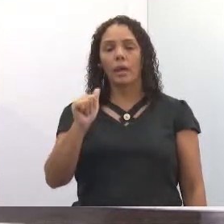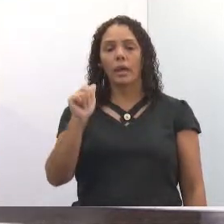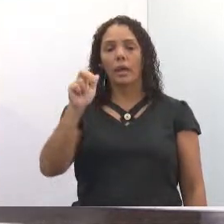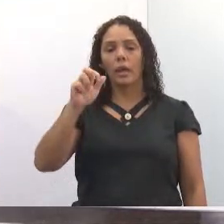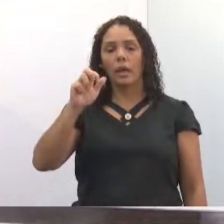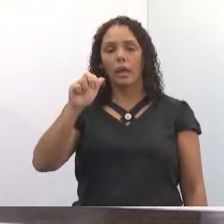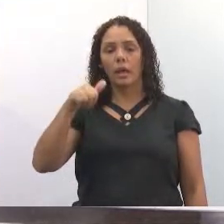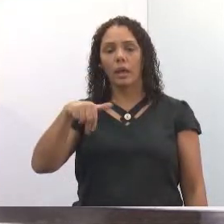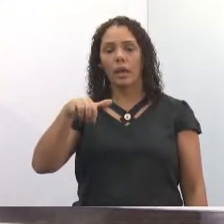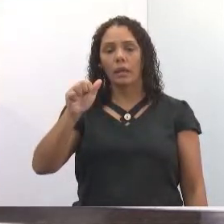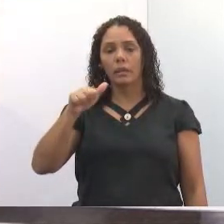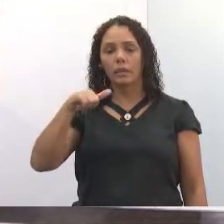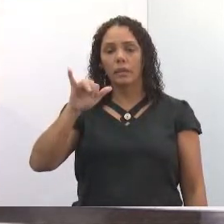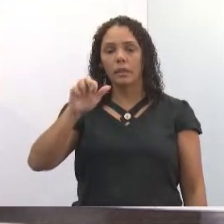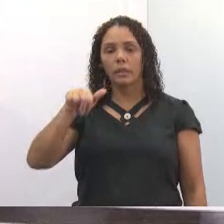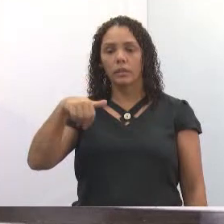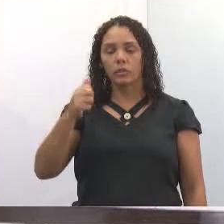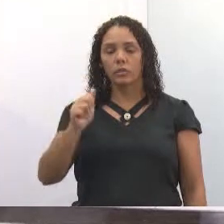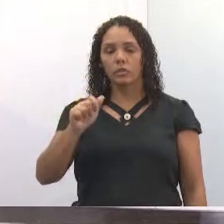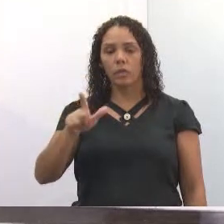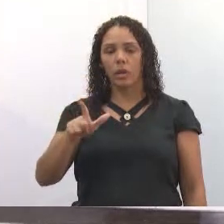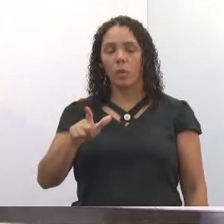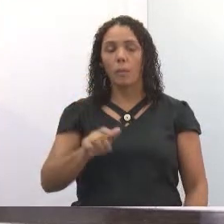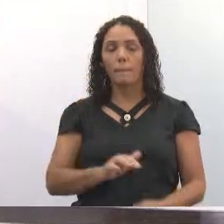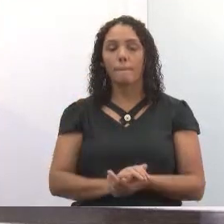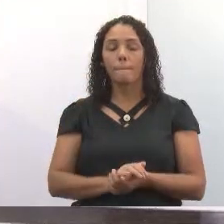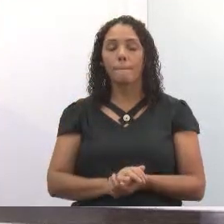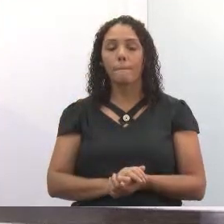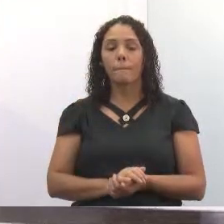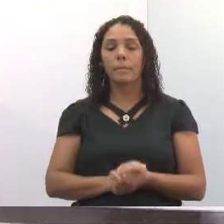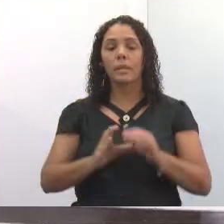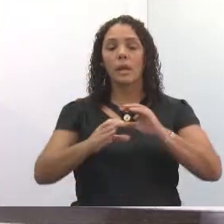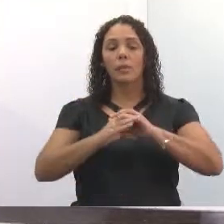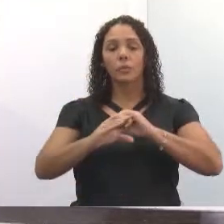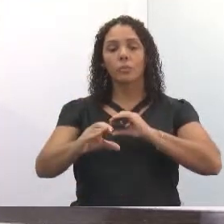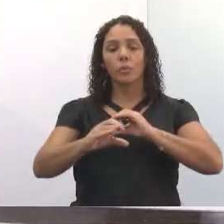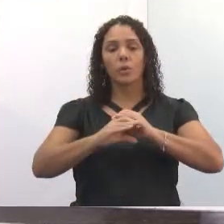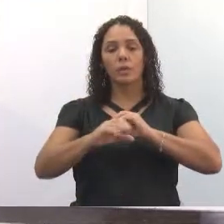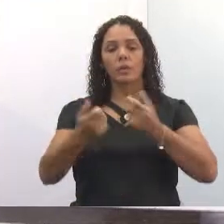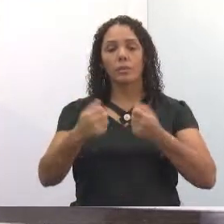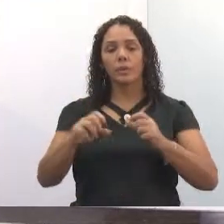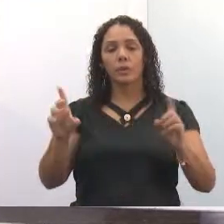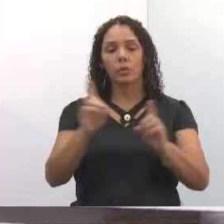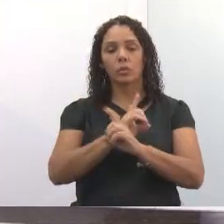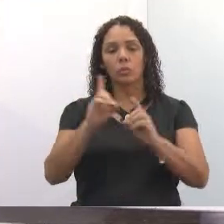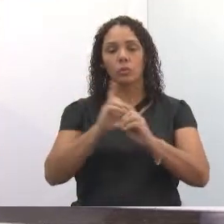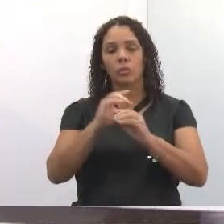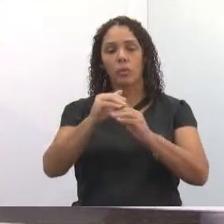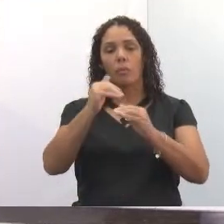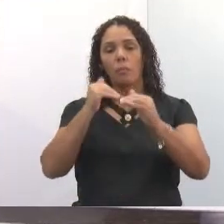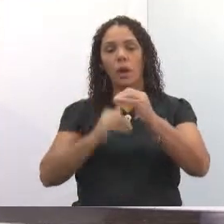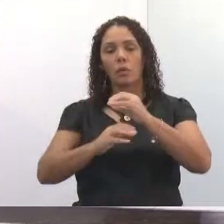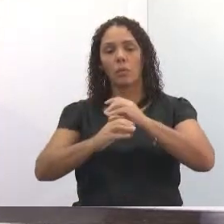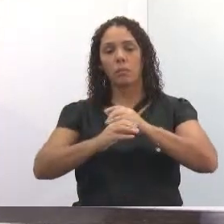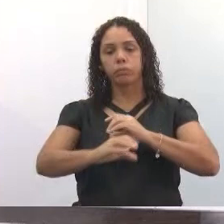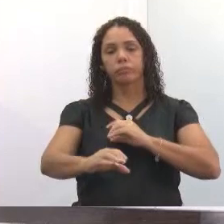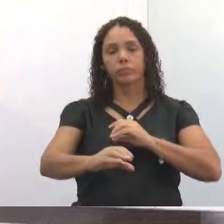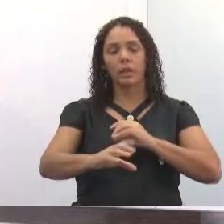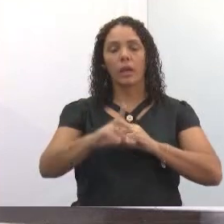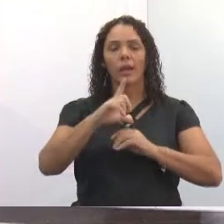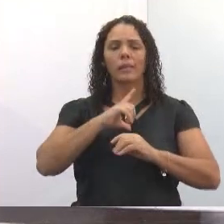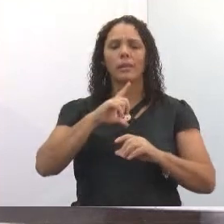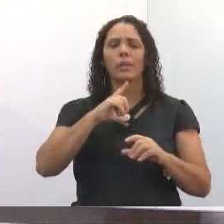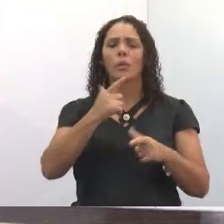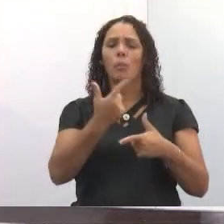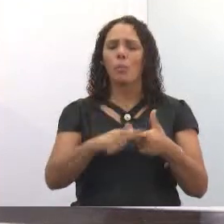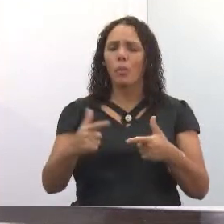federal e essa tubulação do SAI, para resolver essa situação, precisa passar por baixo da rodovia. Então tem todo esse trâmite,